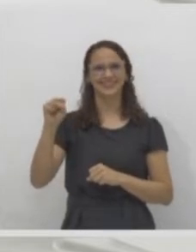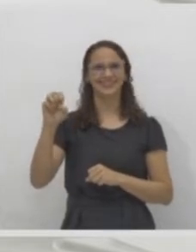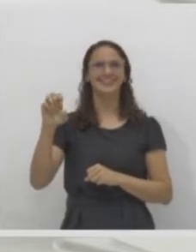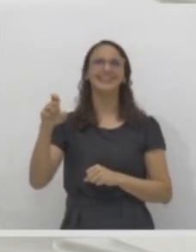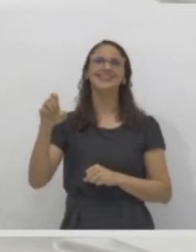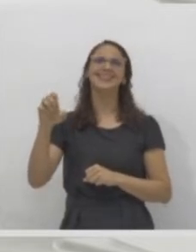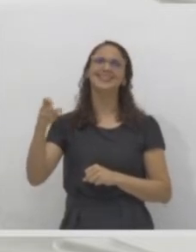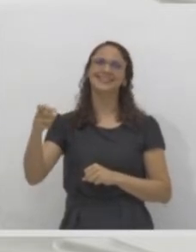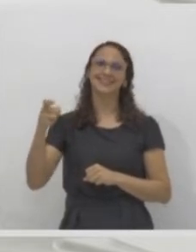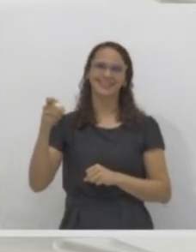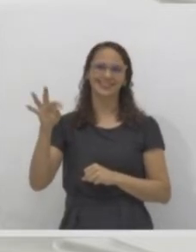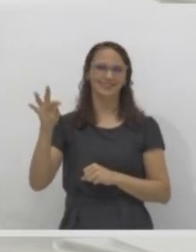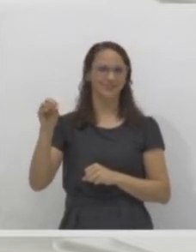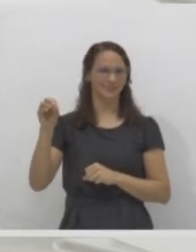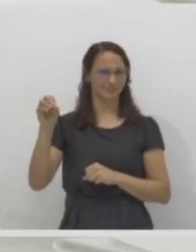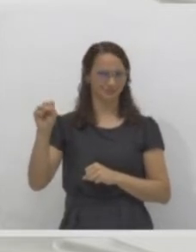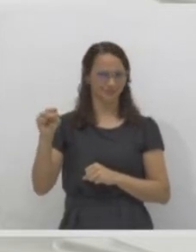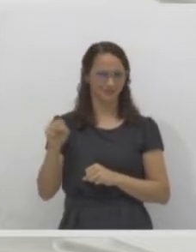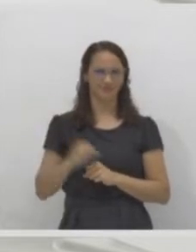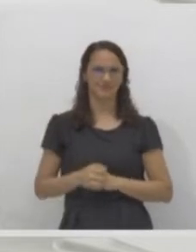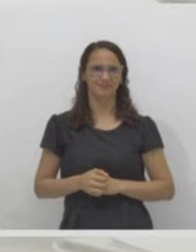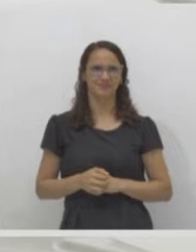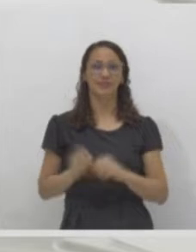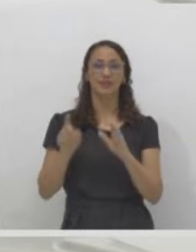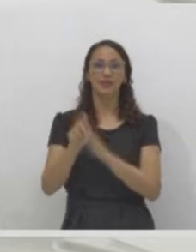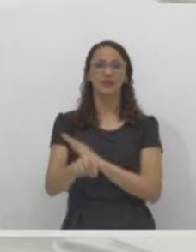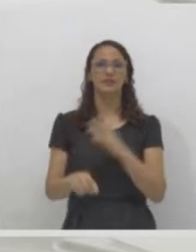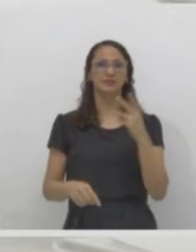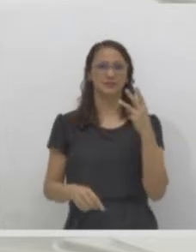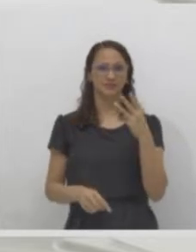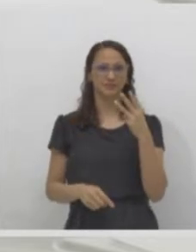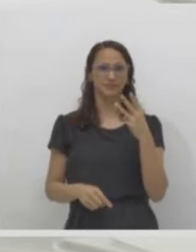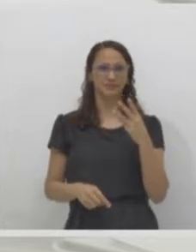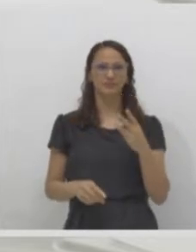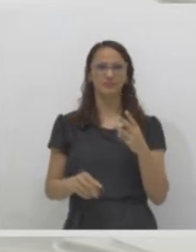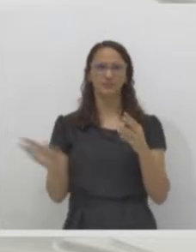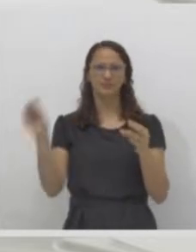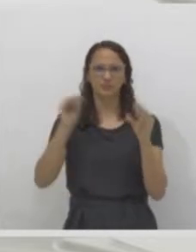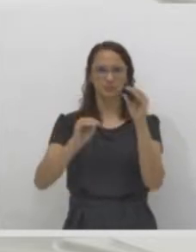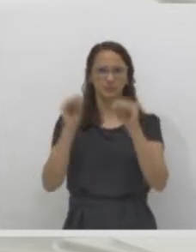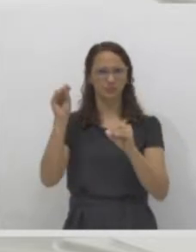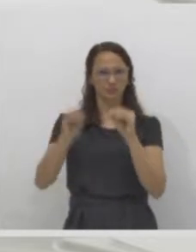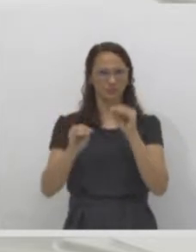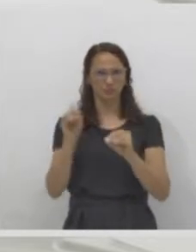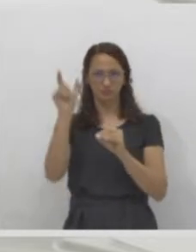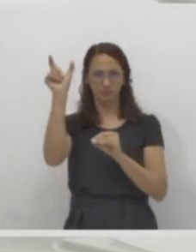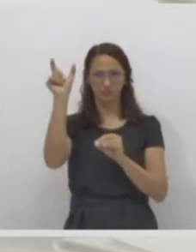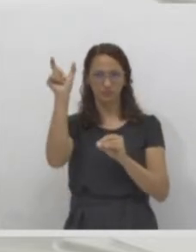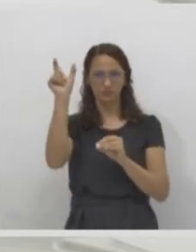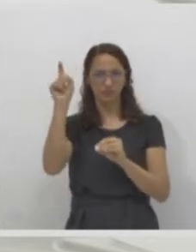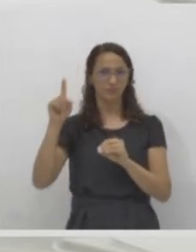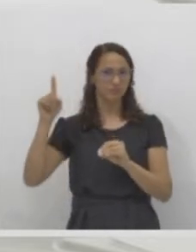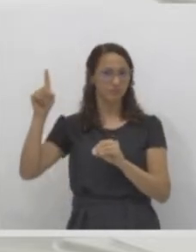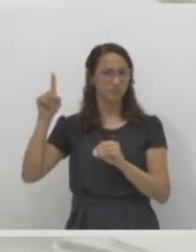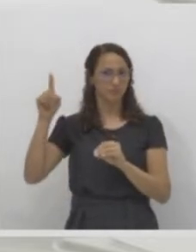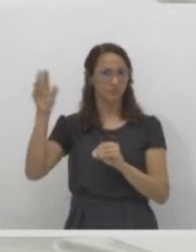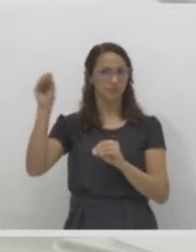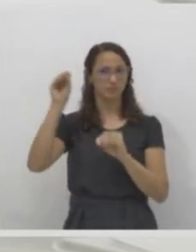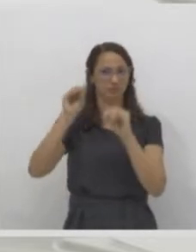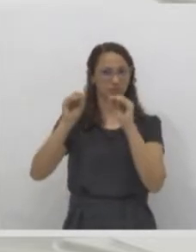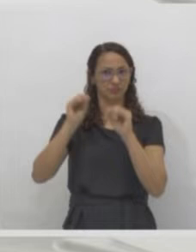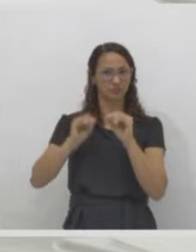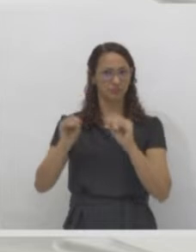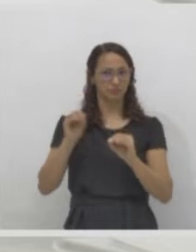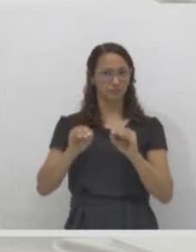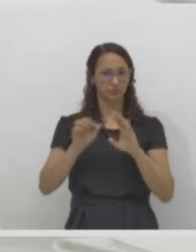Questão 3. Complete as frases com as seguintes palavras: fases da Lua, Terra, satélite natural